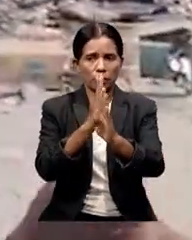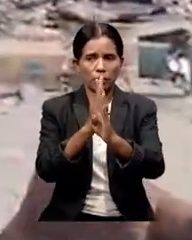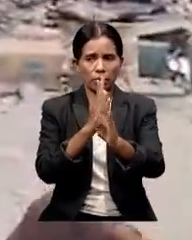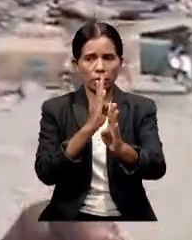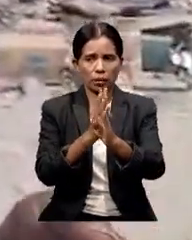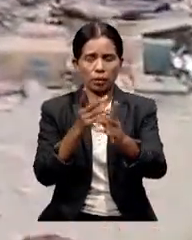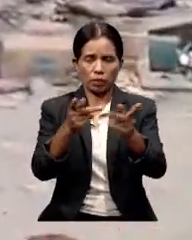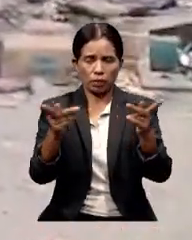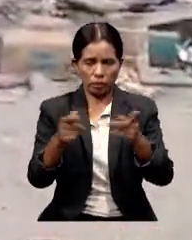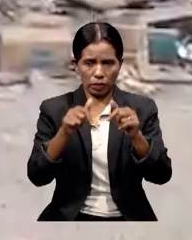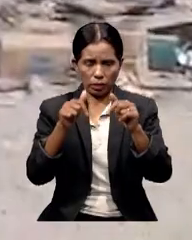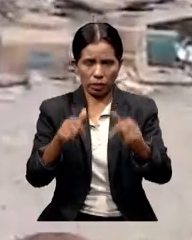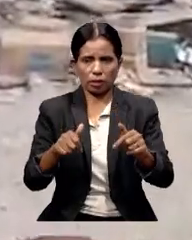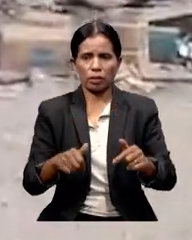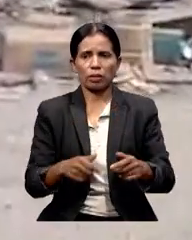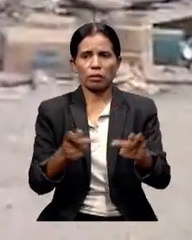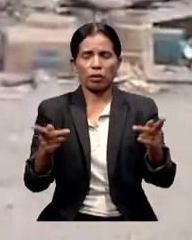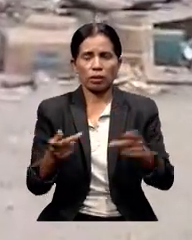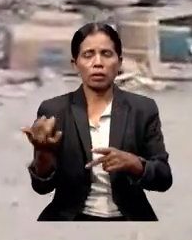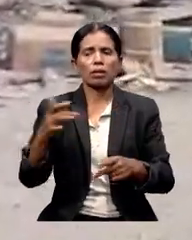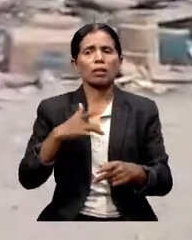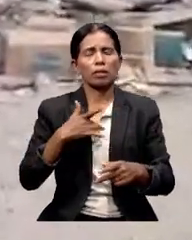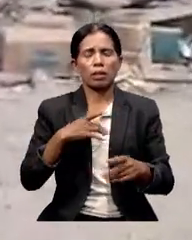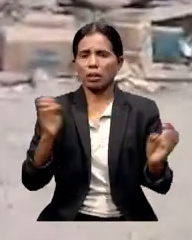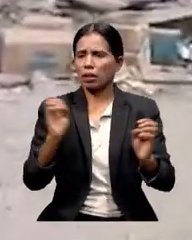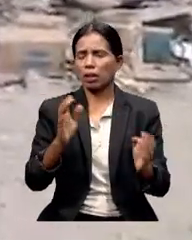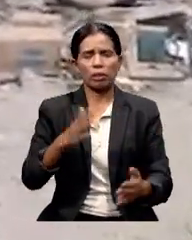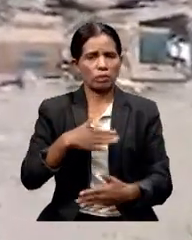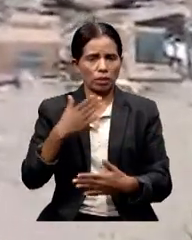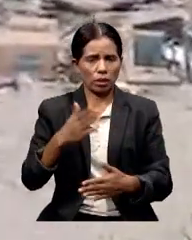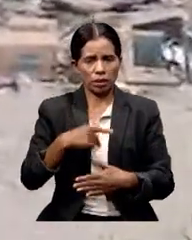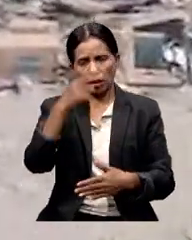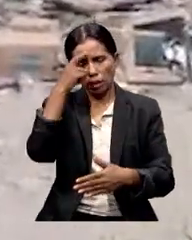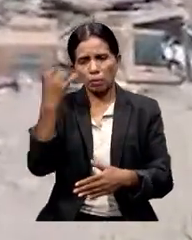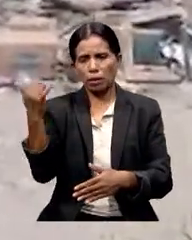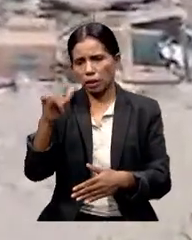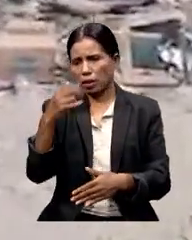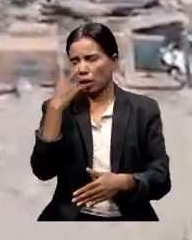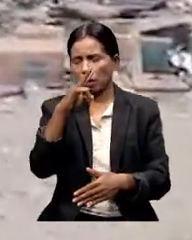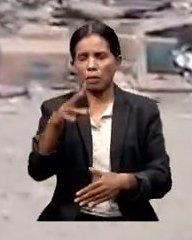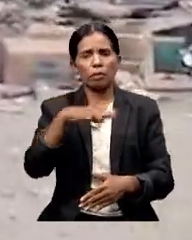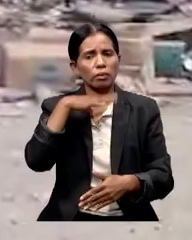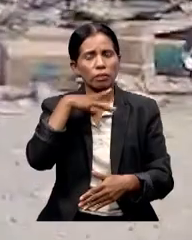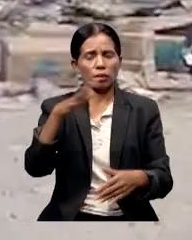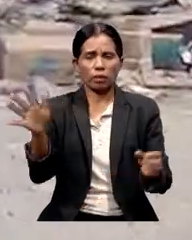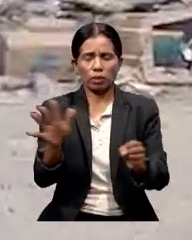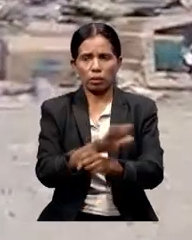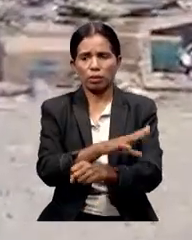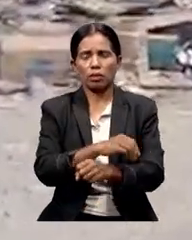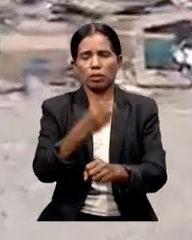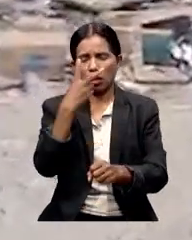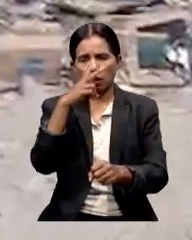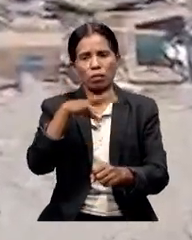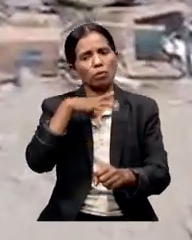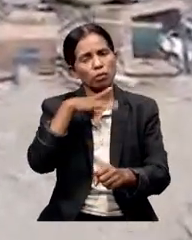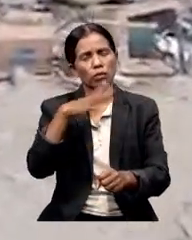sirenya Fatima iha terminal ne, nebe sira senti ladung kontenti, tama sira senti jambe sampa sira dois,